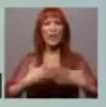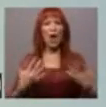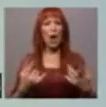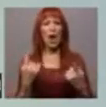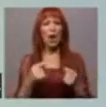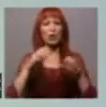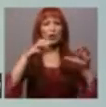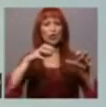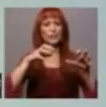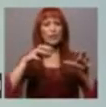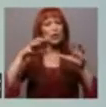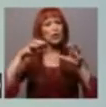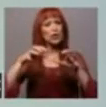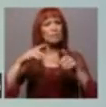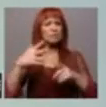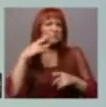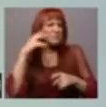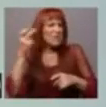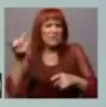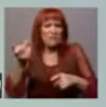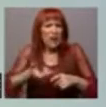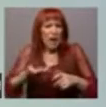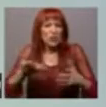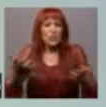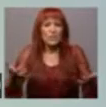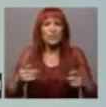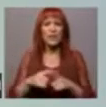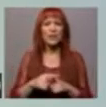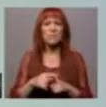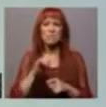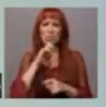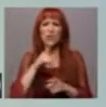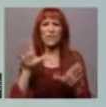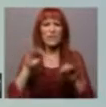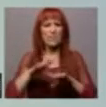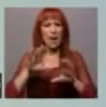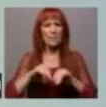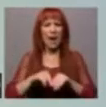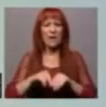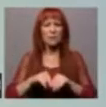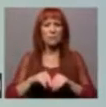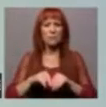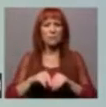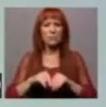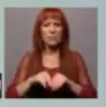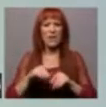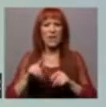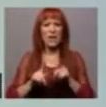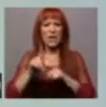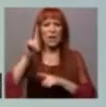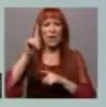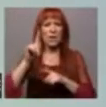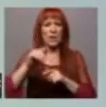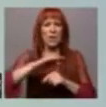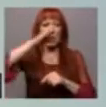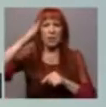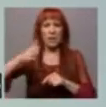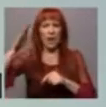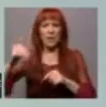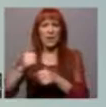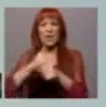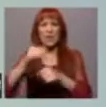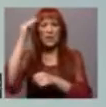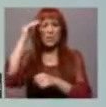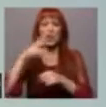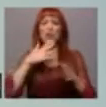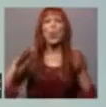alguns aguaceiros que são geralmente fracos, mais prováveis nas vertentes norte e terras altas da Ilha da Madeira.